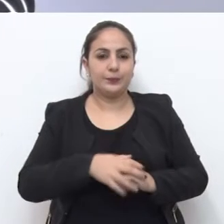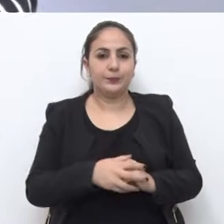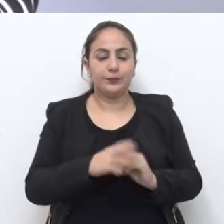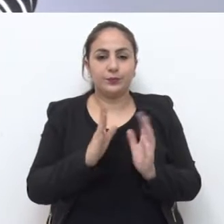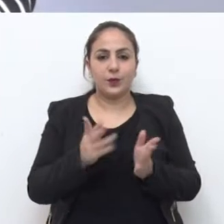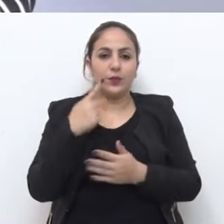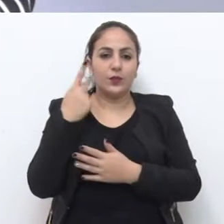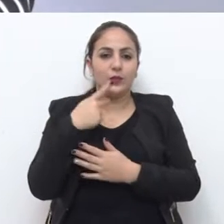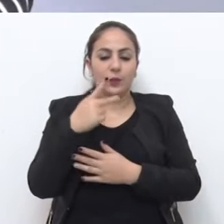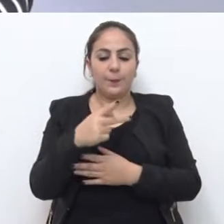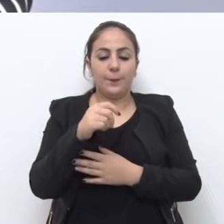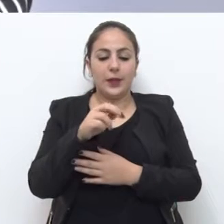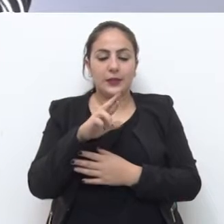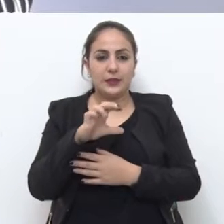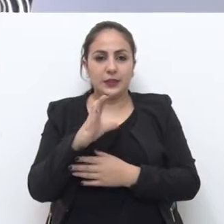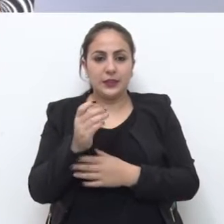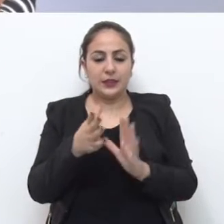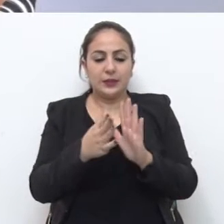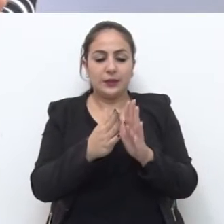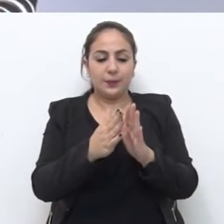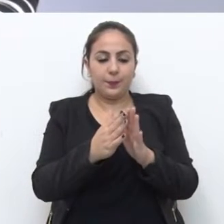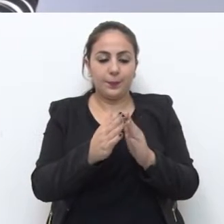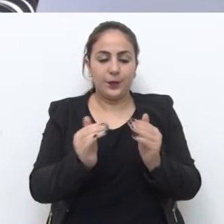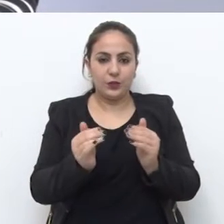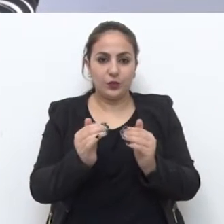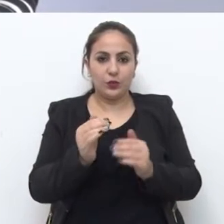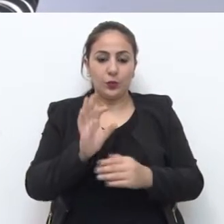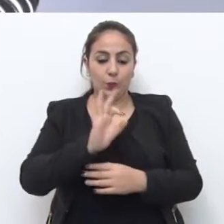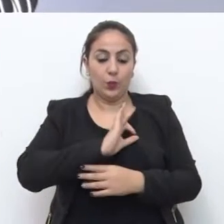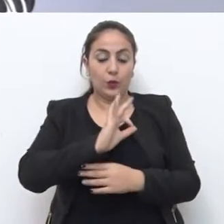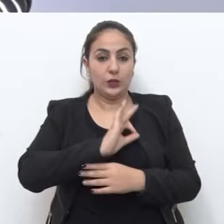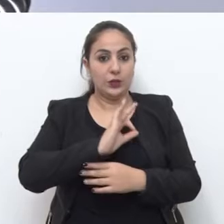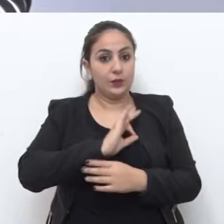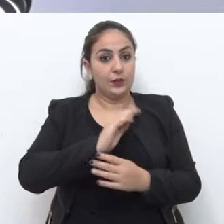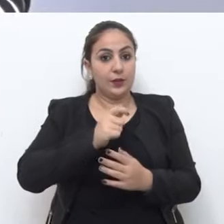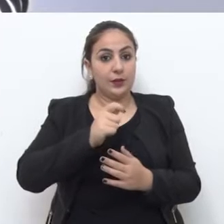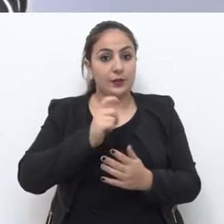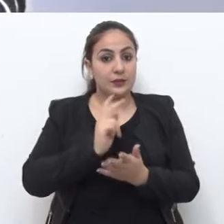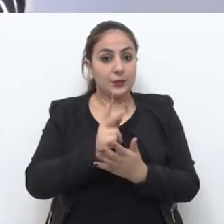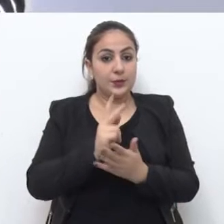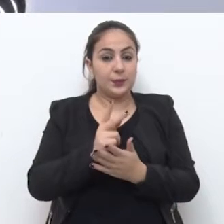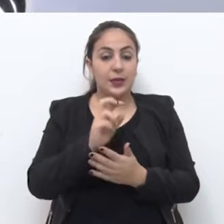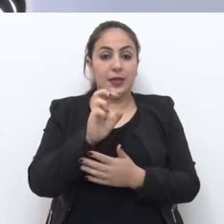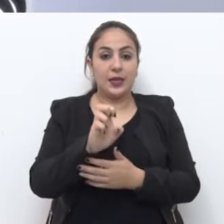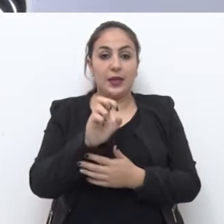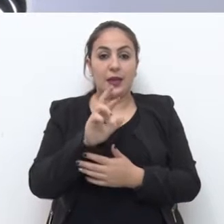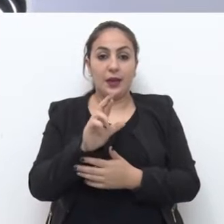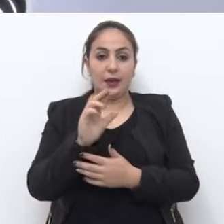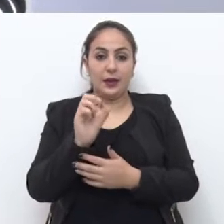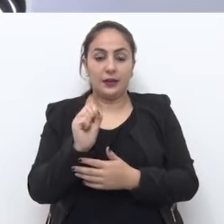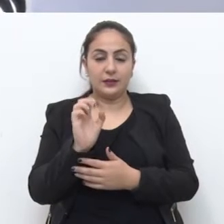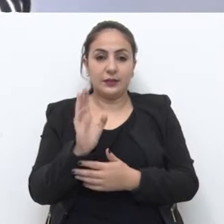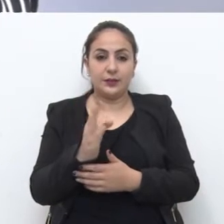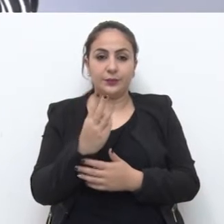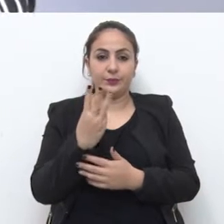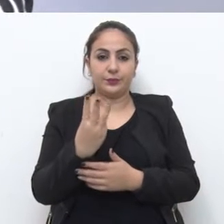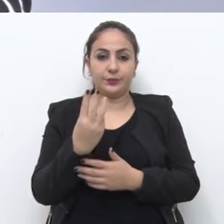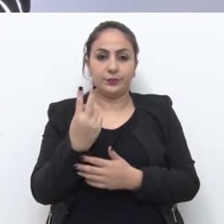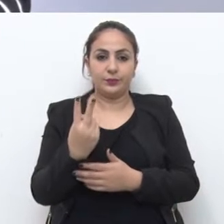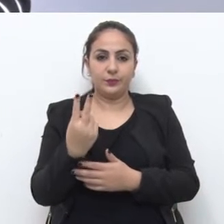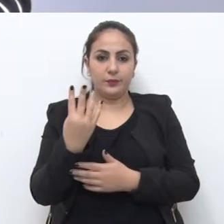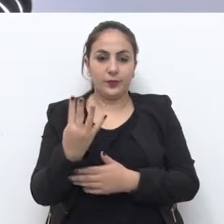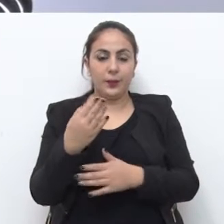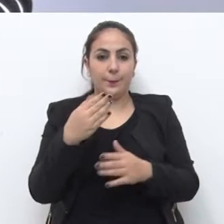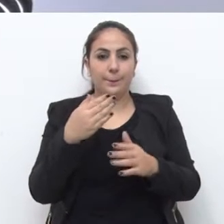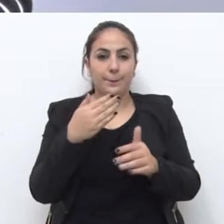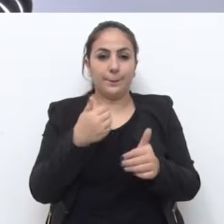o vereador Patrick Cavalcante está solicitando o policiamento ostensivo na IRS 324, próximo